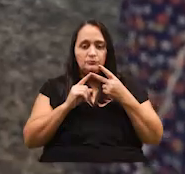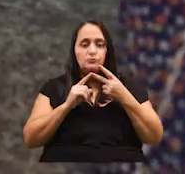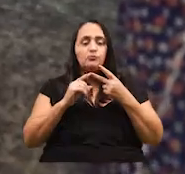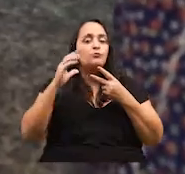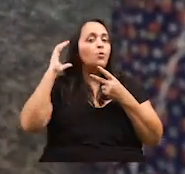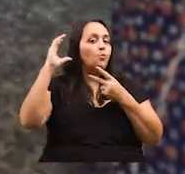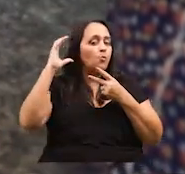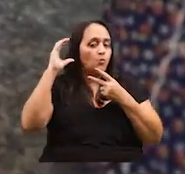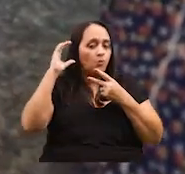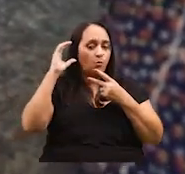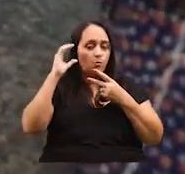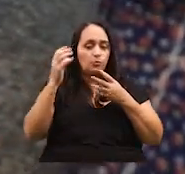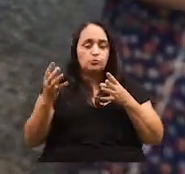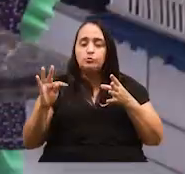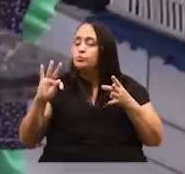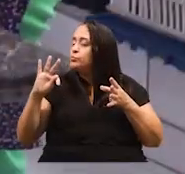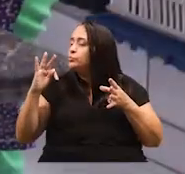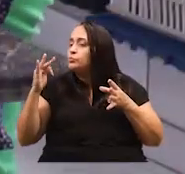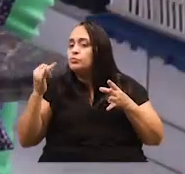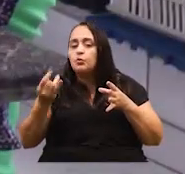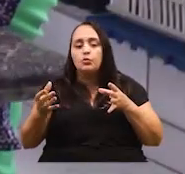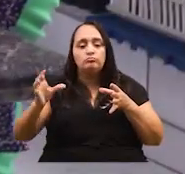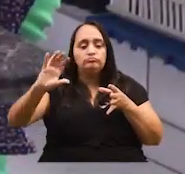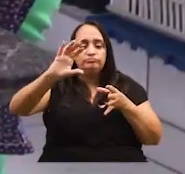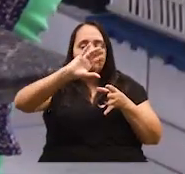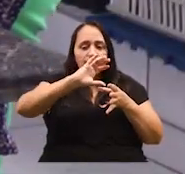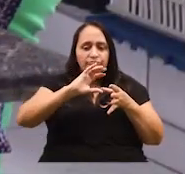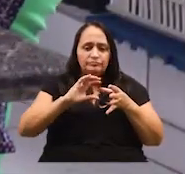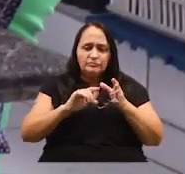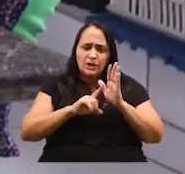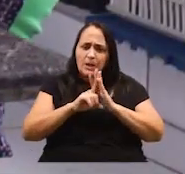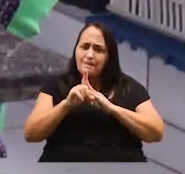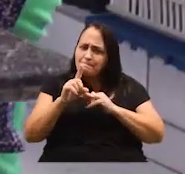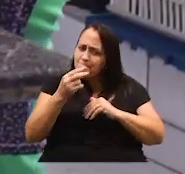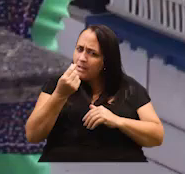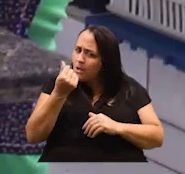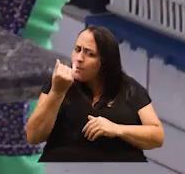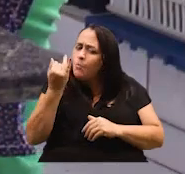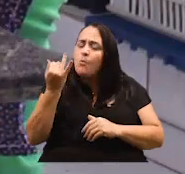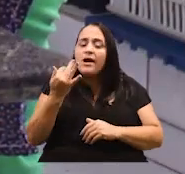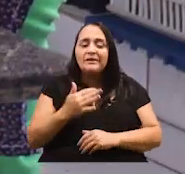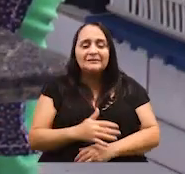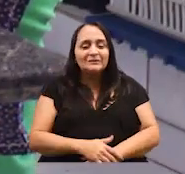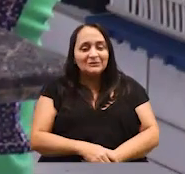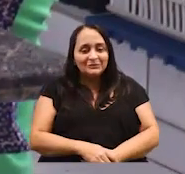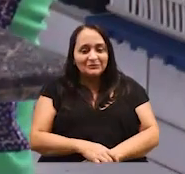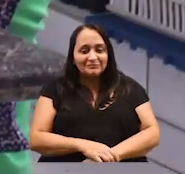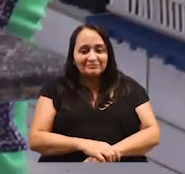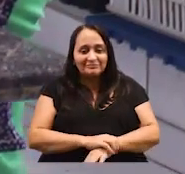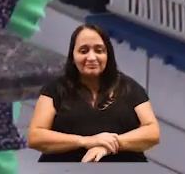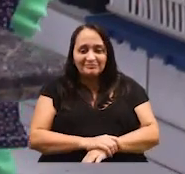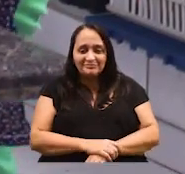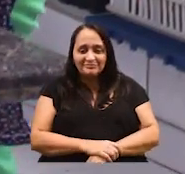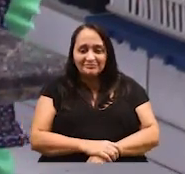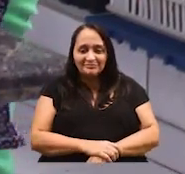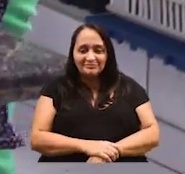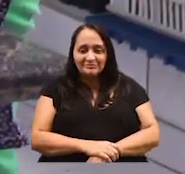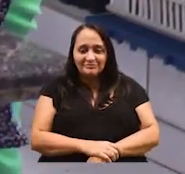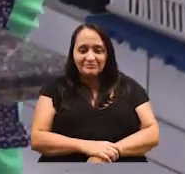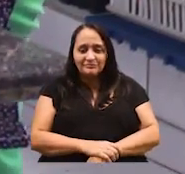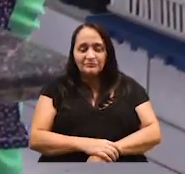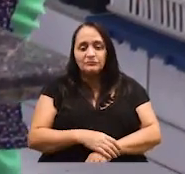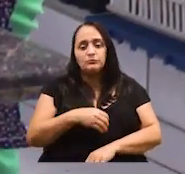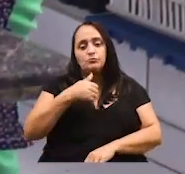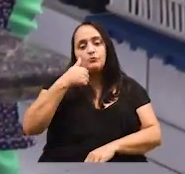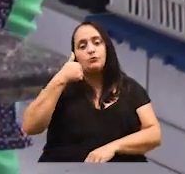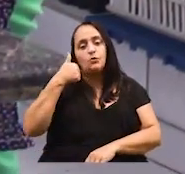coco ralado. Todo. Quanto de coco? Ninguém me perguntou quanto é de coco que tinha aqui. 500. Eu peguei um coco